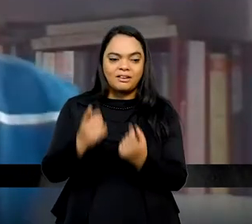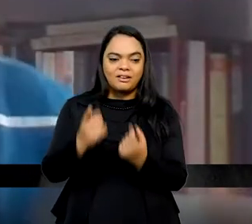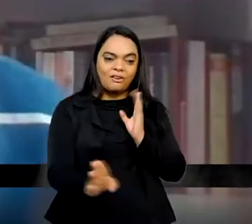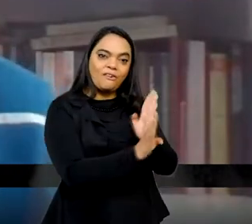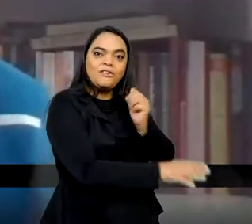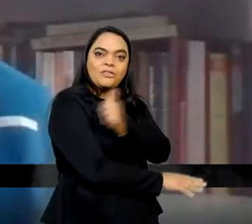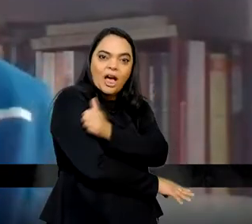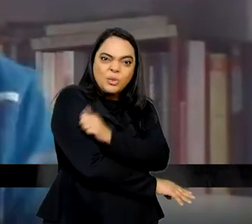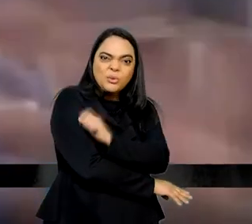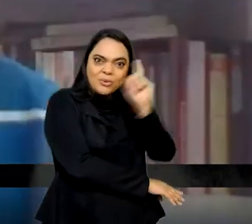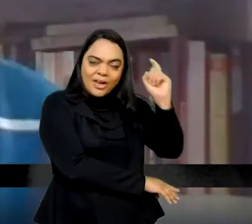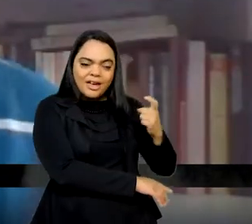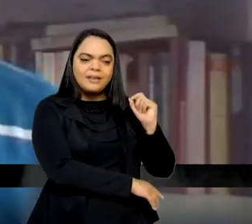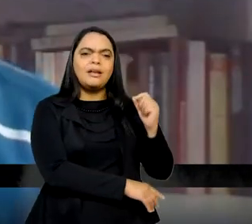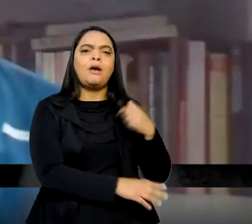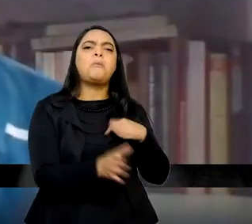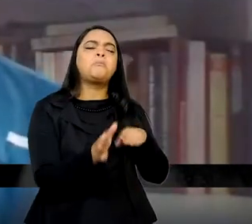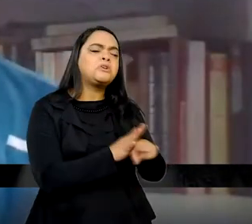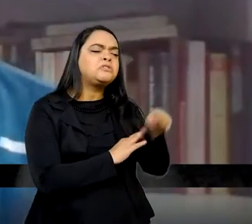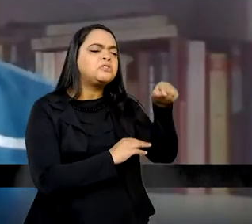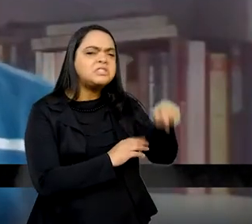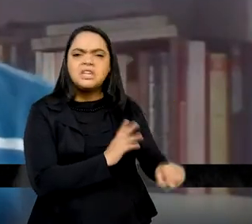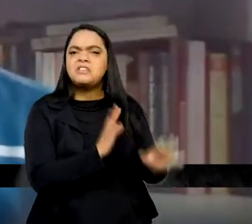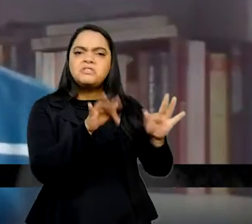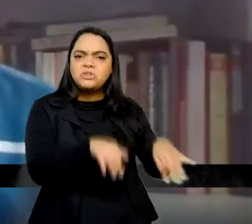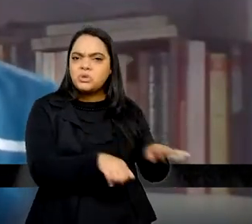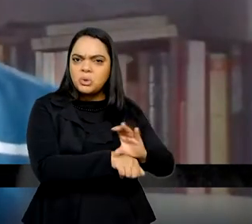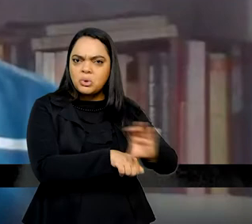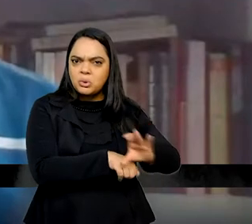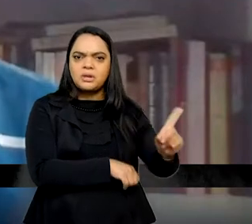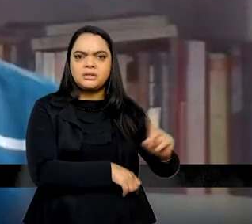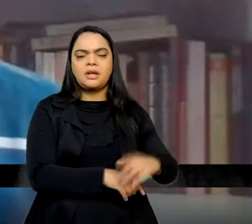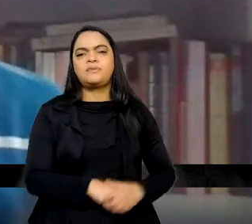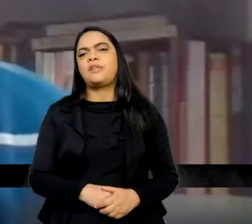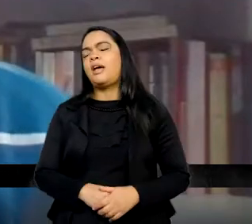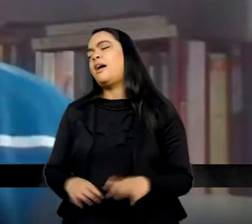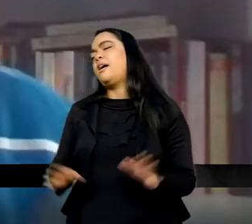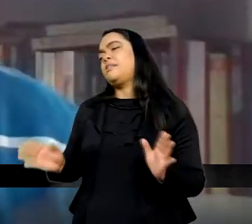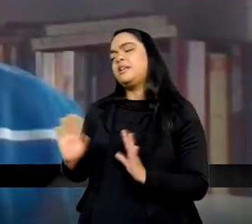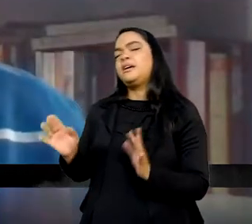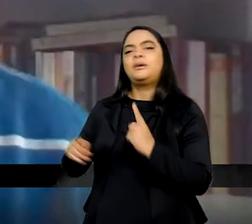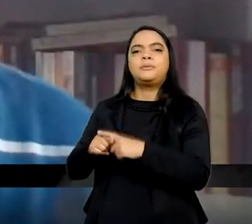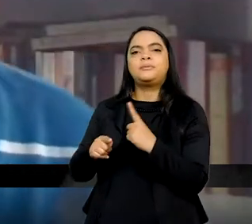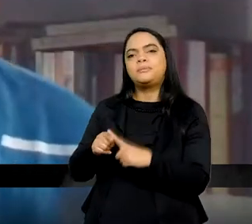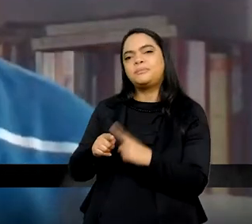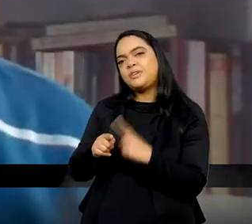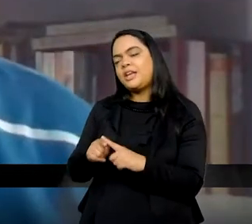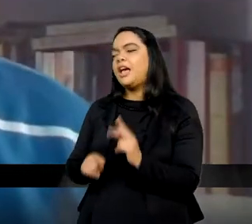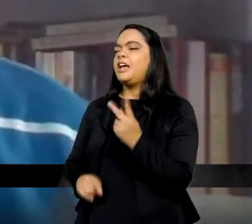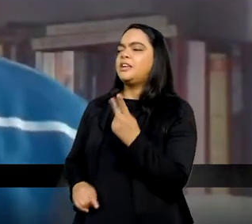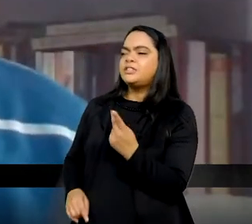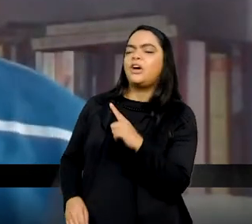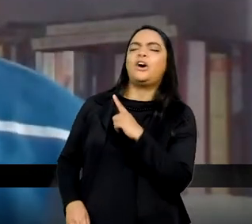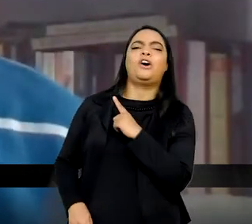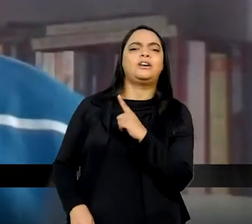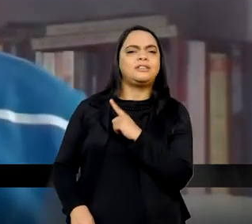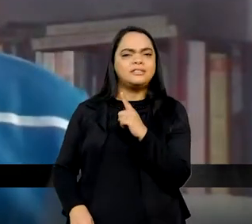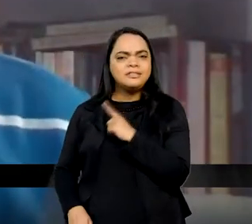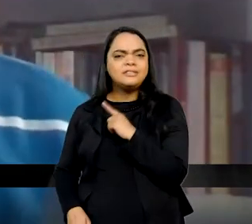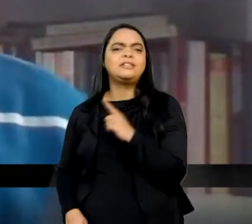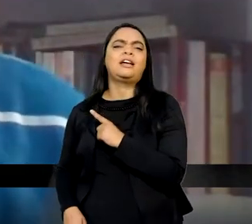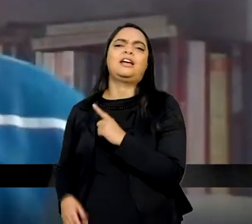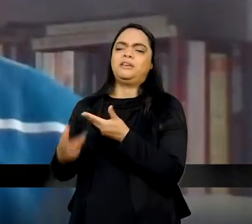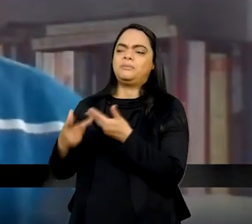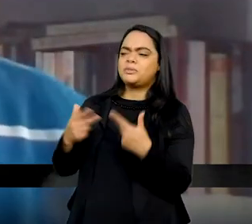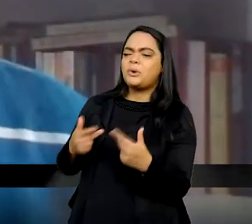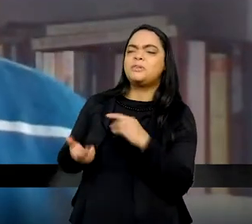não terminaram, terminou o curso? Não, mas é porque a história foi alguma coisa que estava lá e eu tinha que resolver a minha vida.